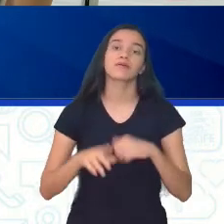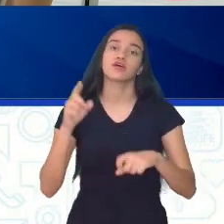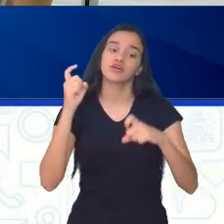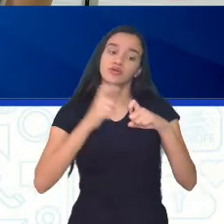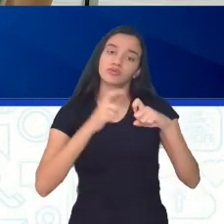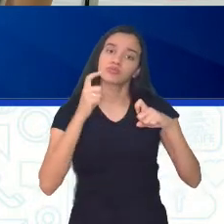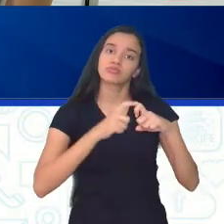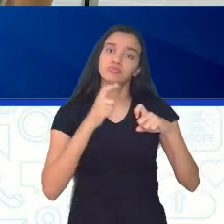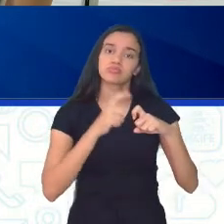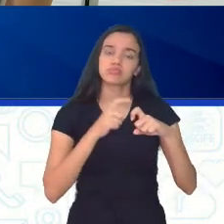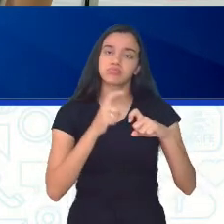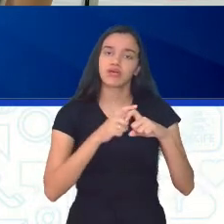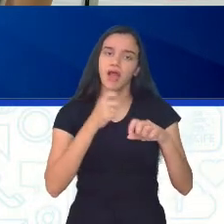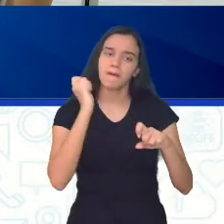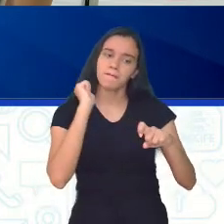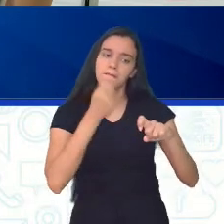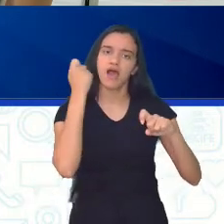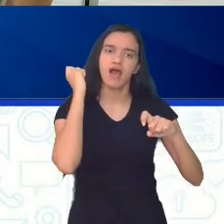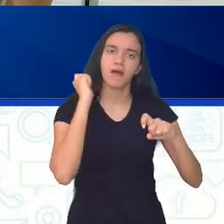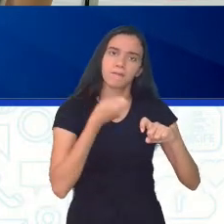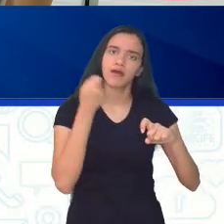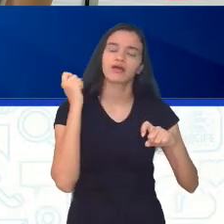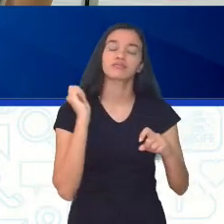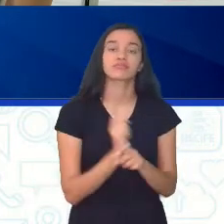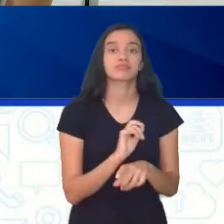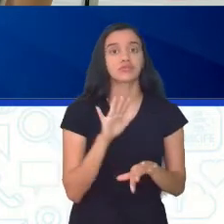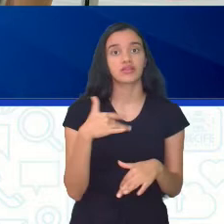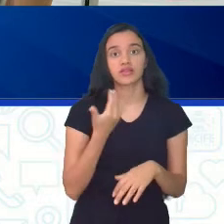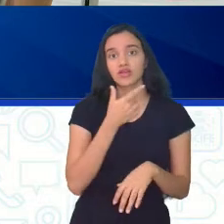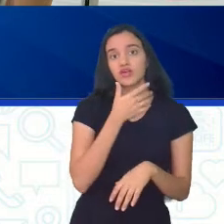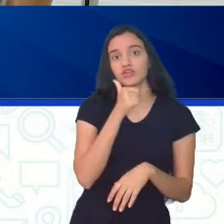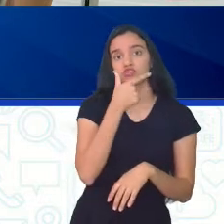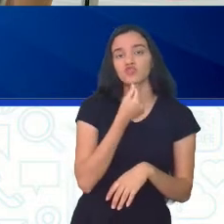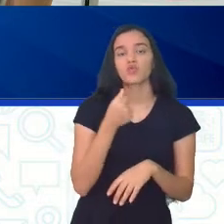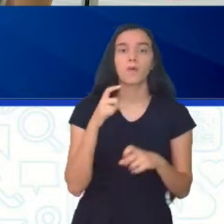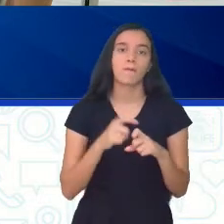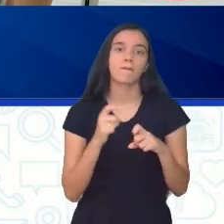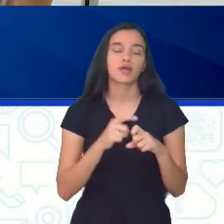aí dessa pedrinha, desse martelo do médico, não é um martelo qualquer.